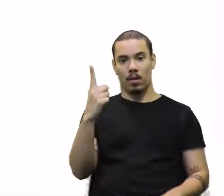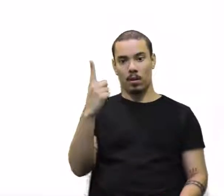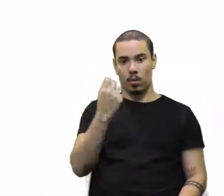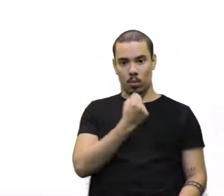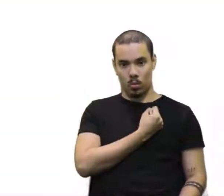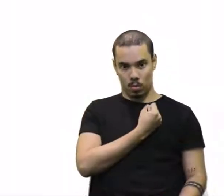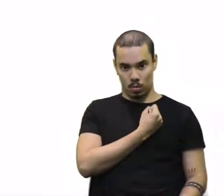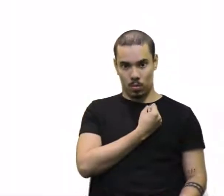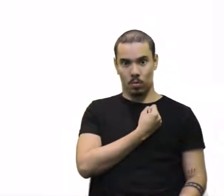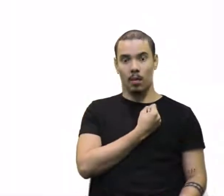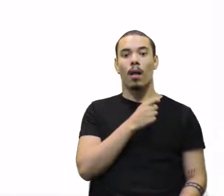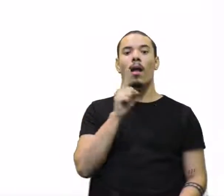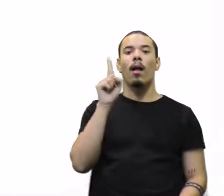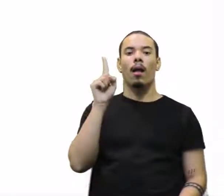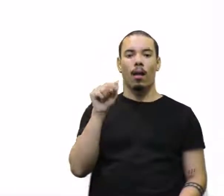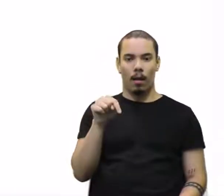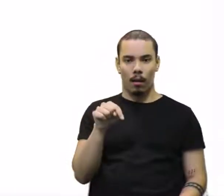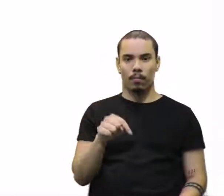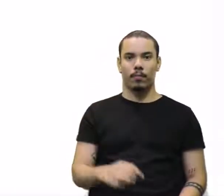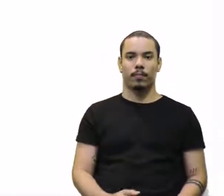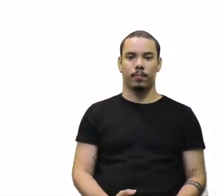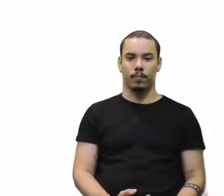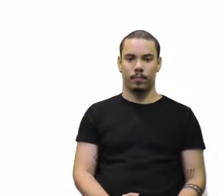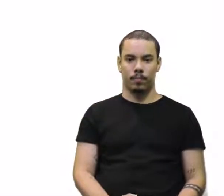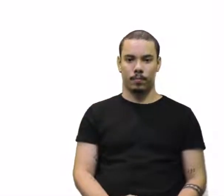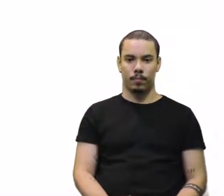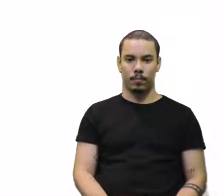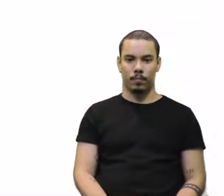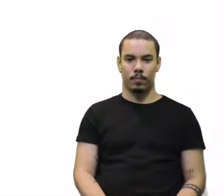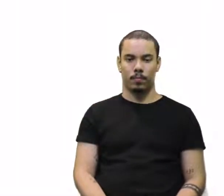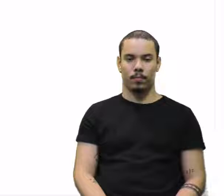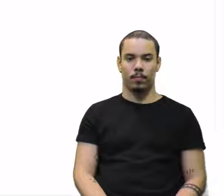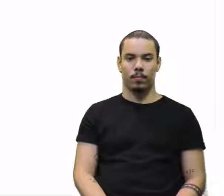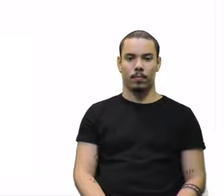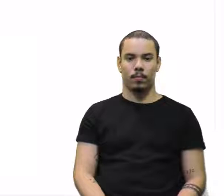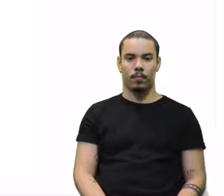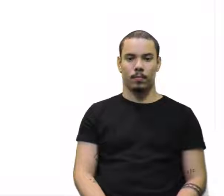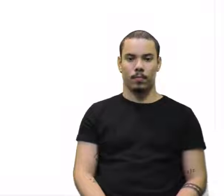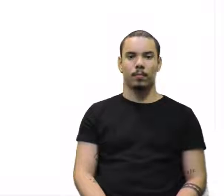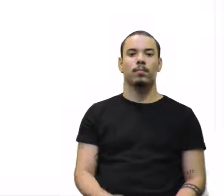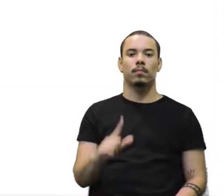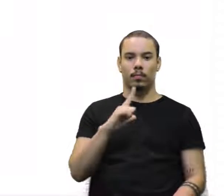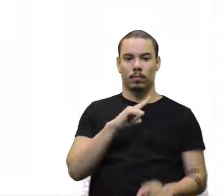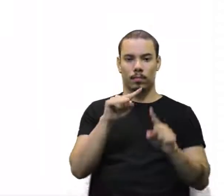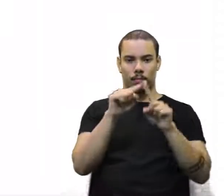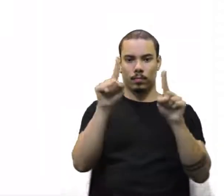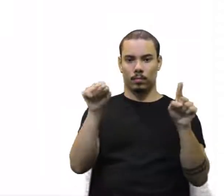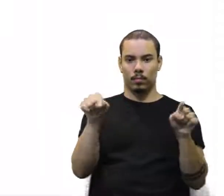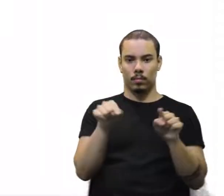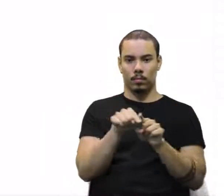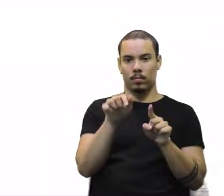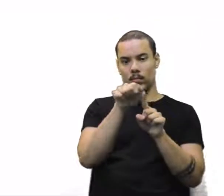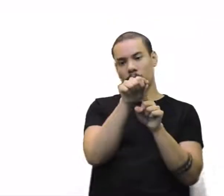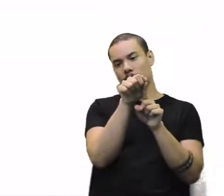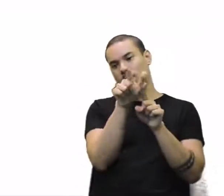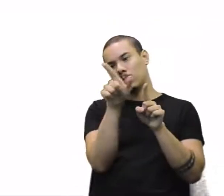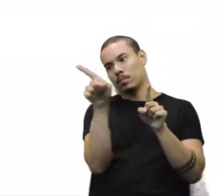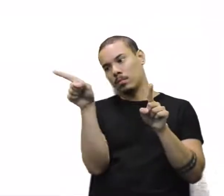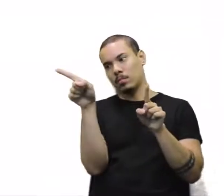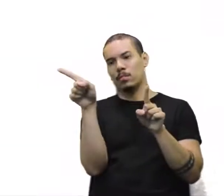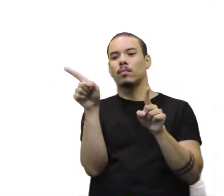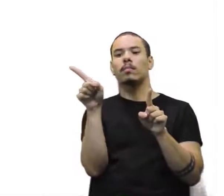ponto. Ela é ramificada. Nós temos um ciclo e sai dela uma ramificação. Seria uma cadeia mista, então